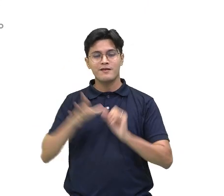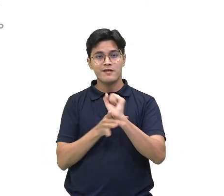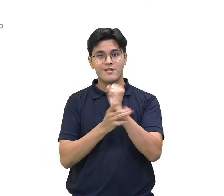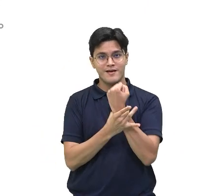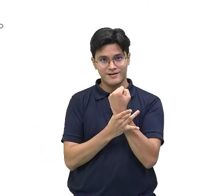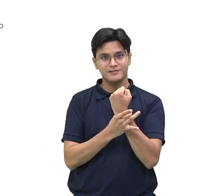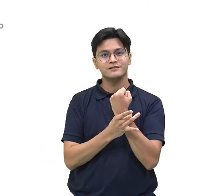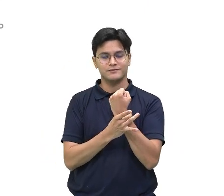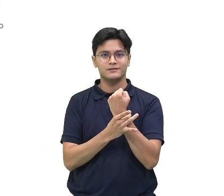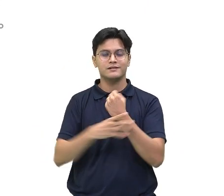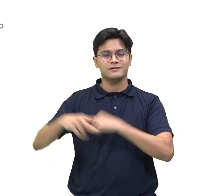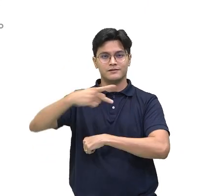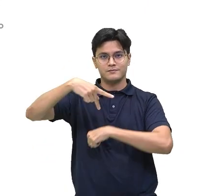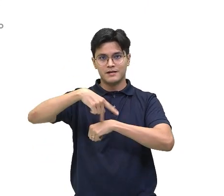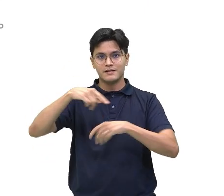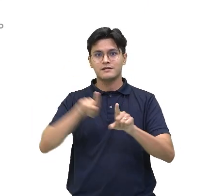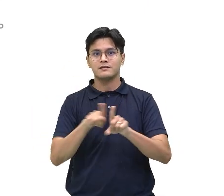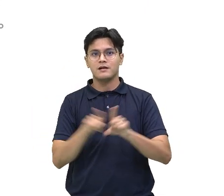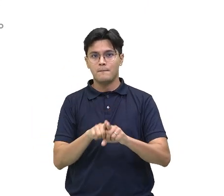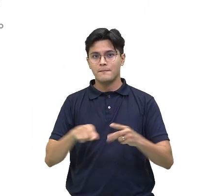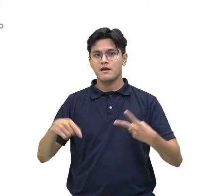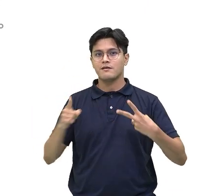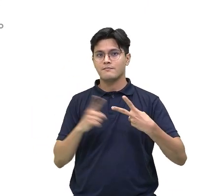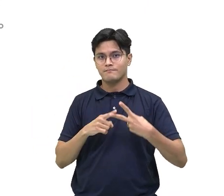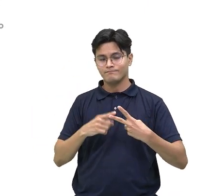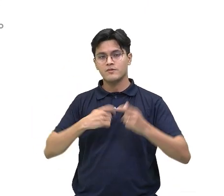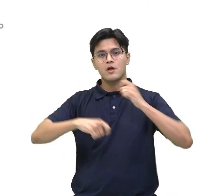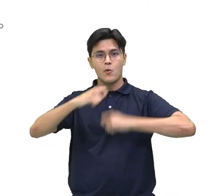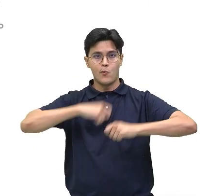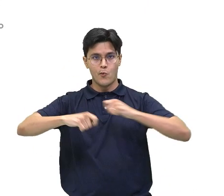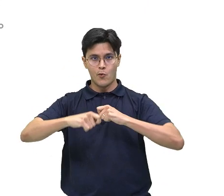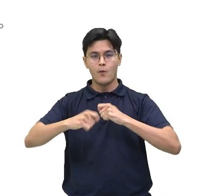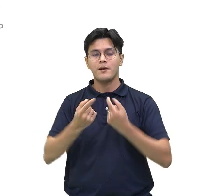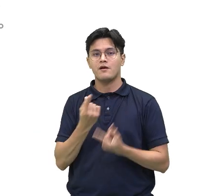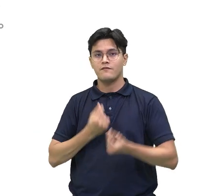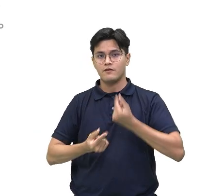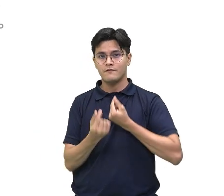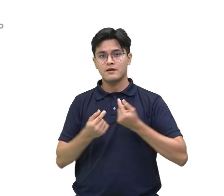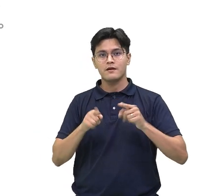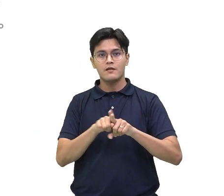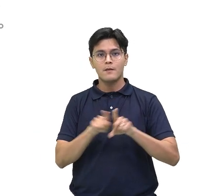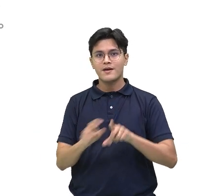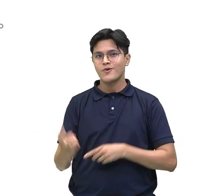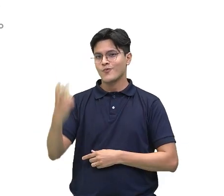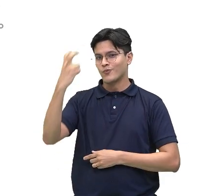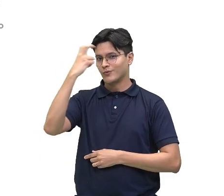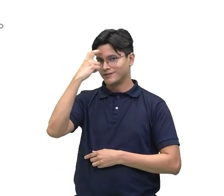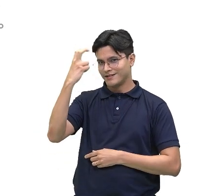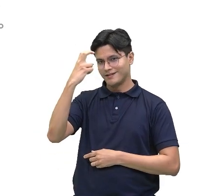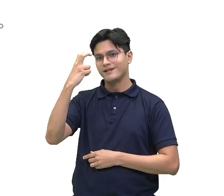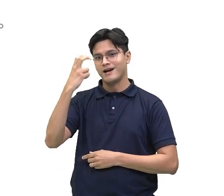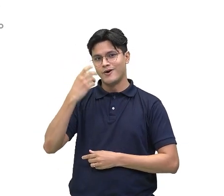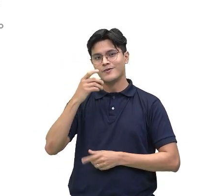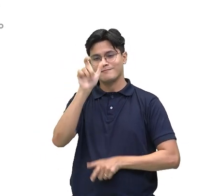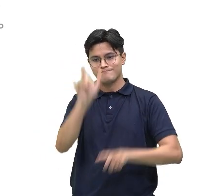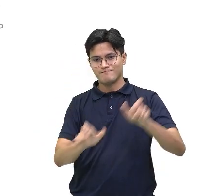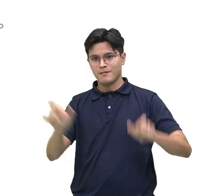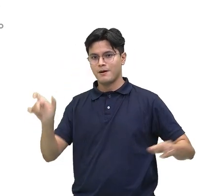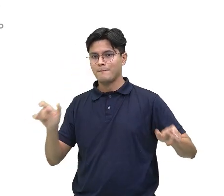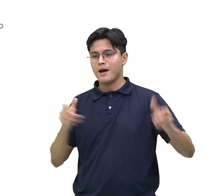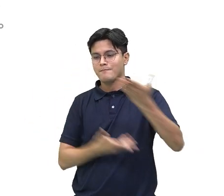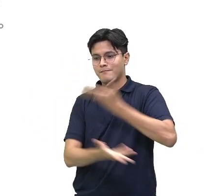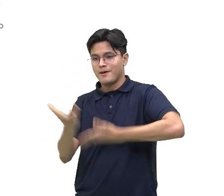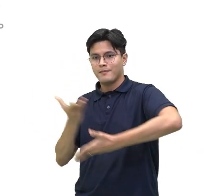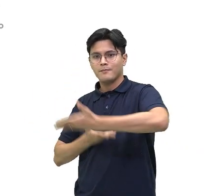a parte econômica e financeira e também a parte cultural e interpessoal, né?